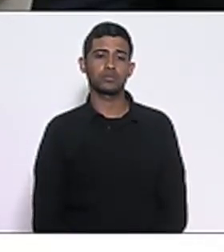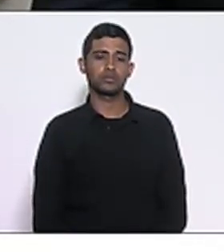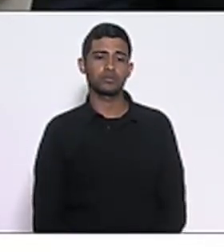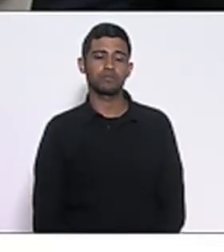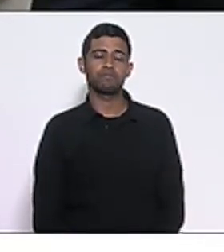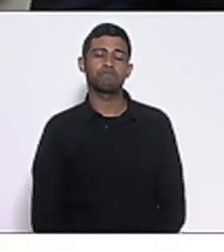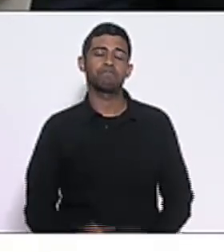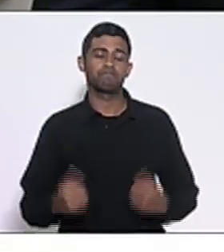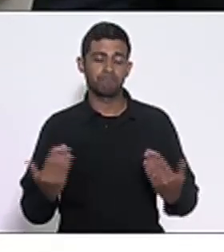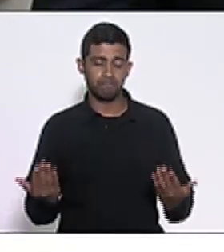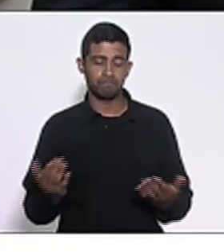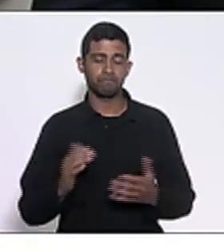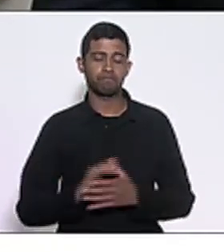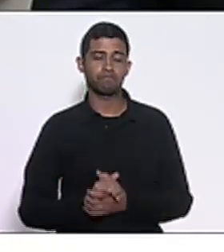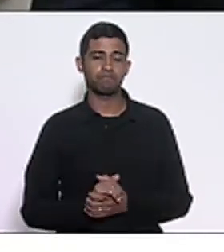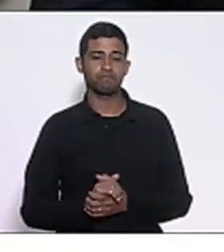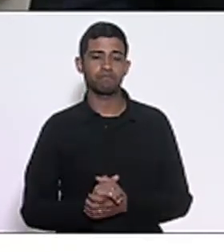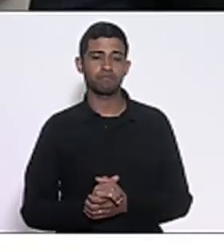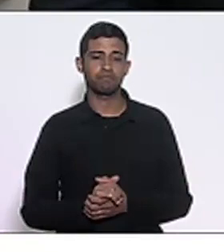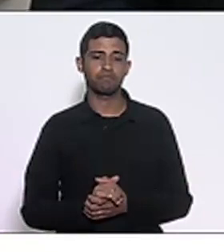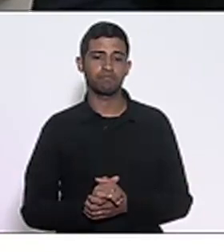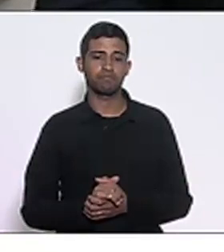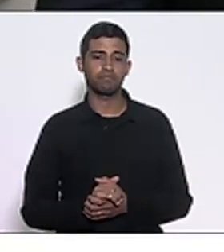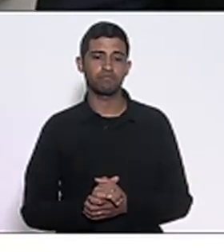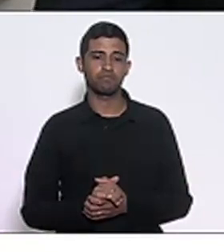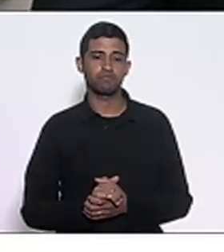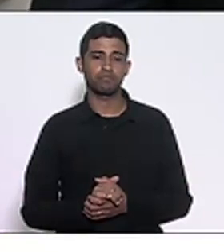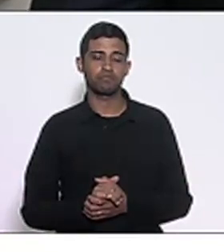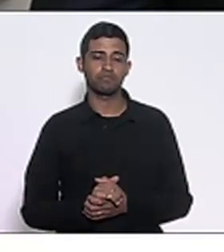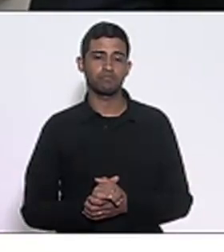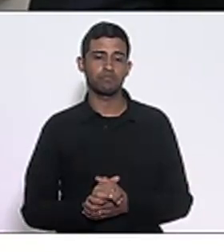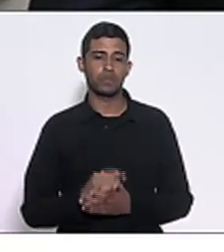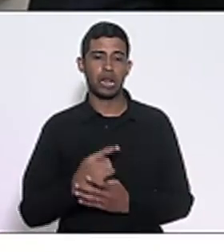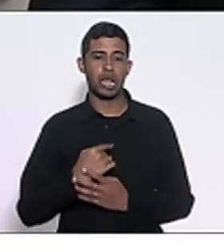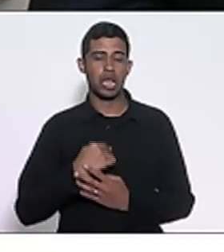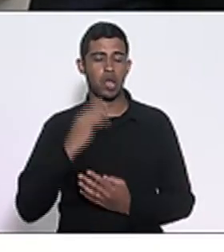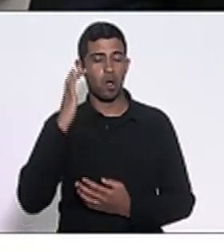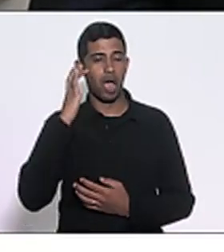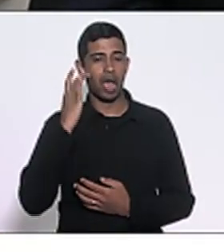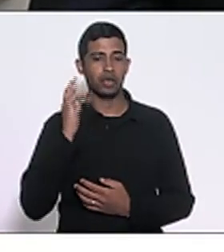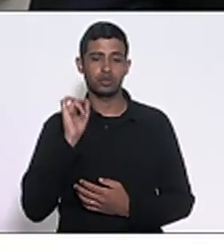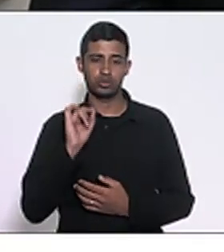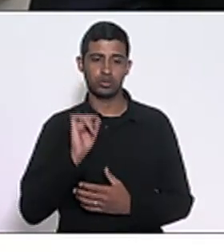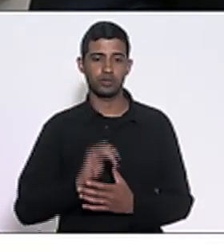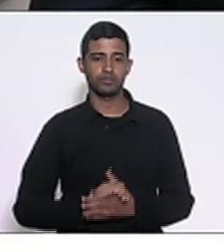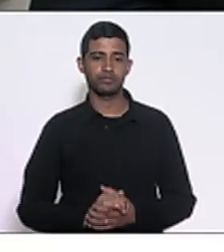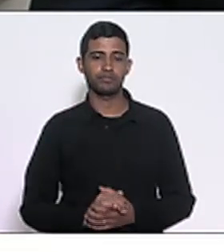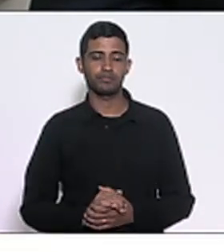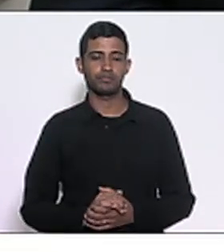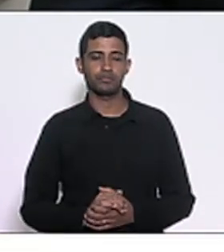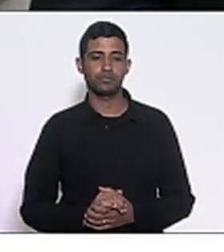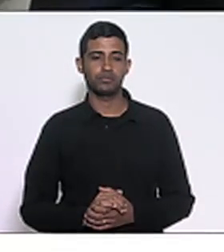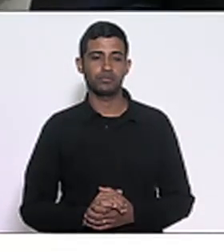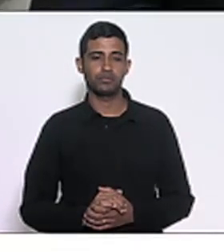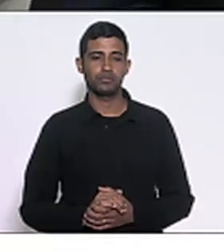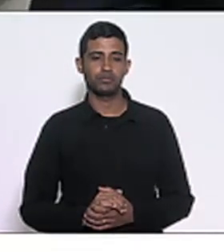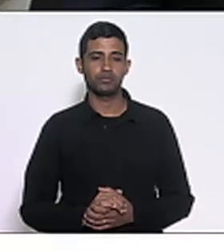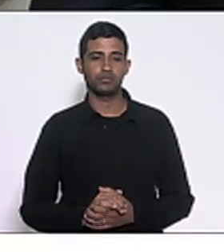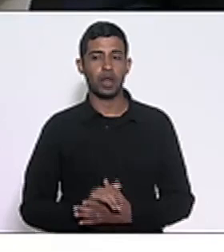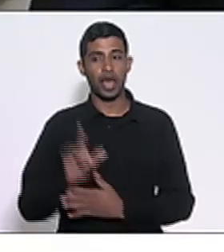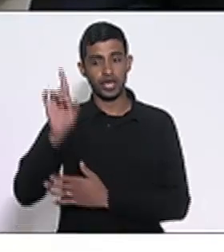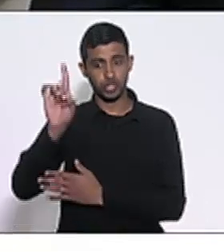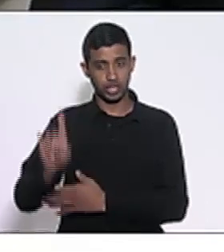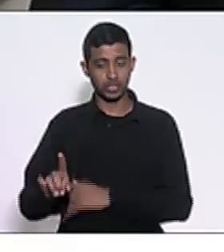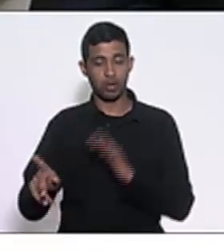Pois bem, eu considero que, assim, a direção do